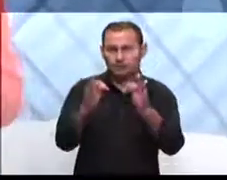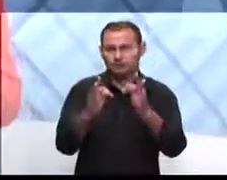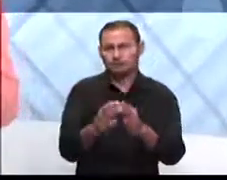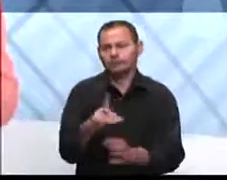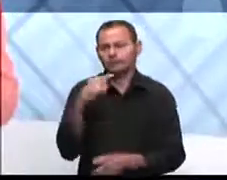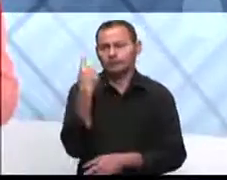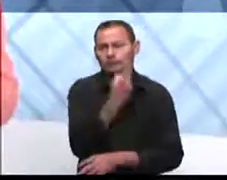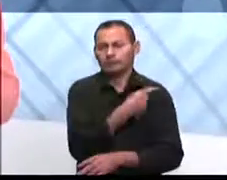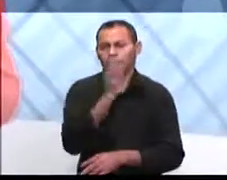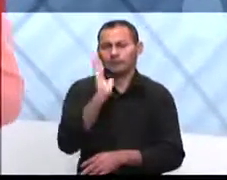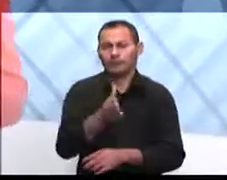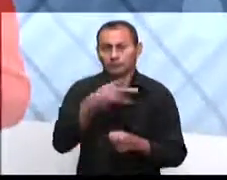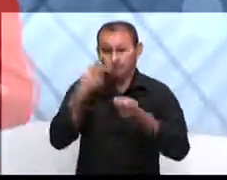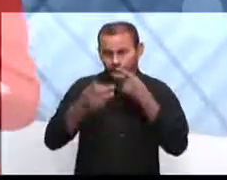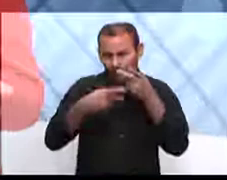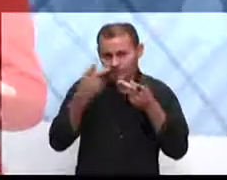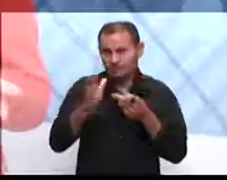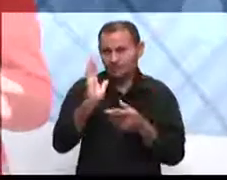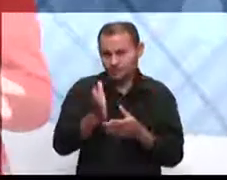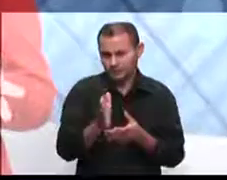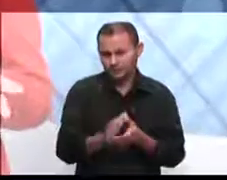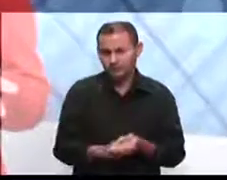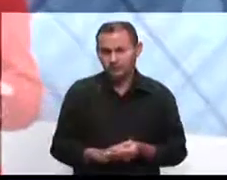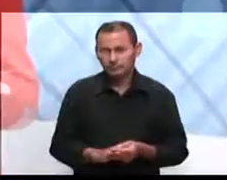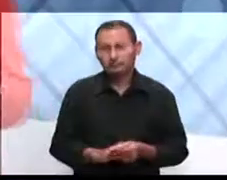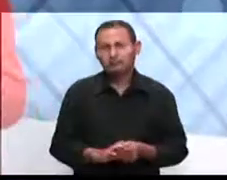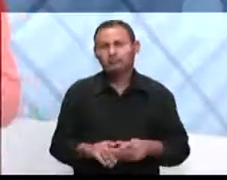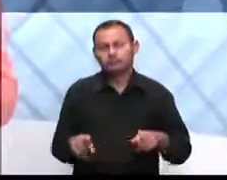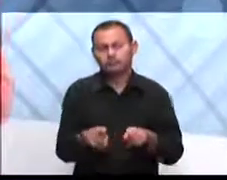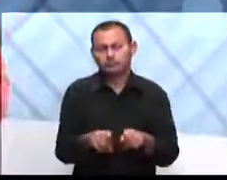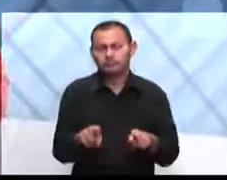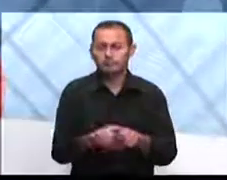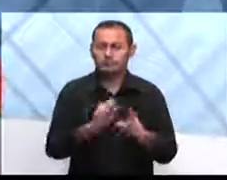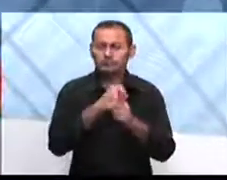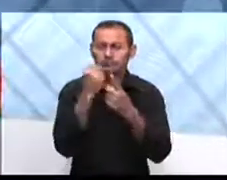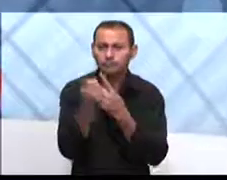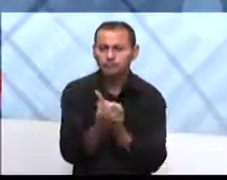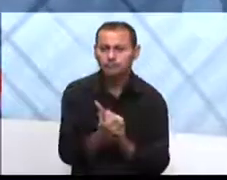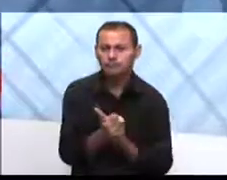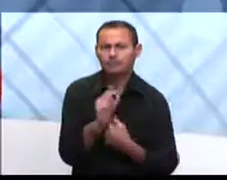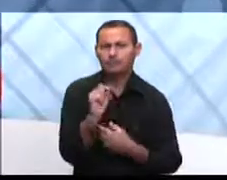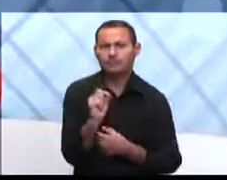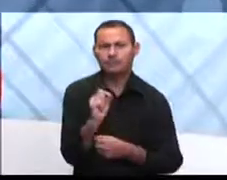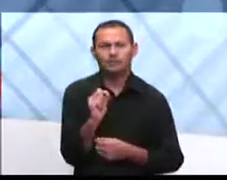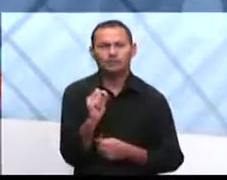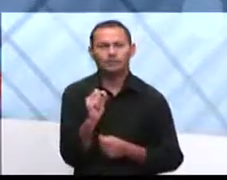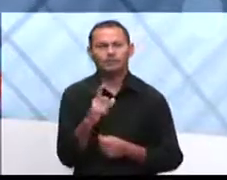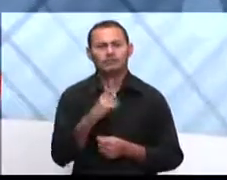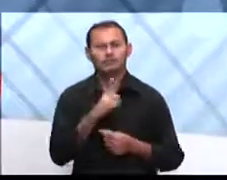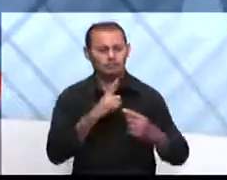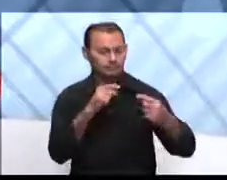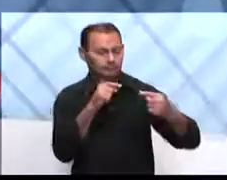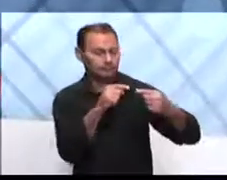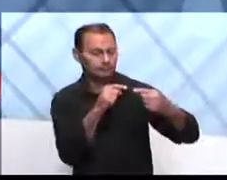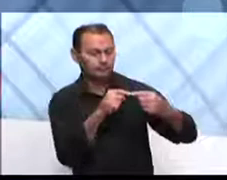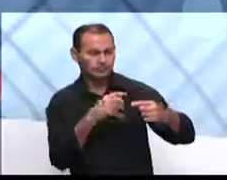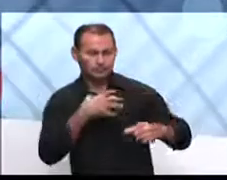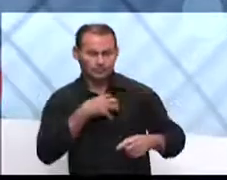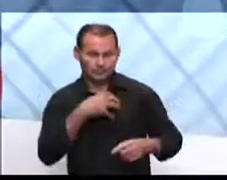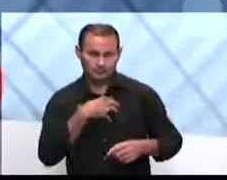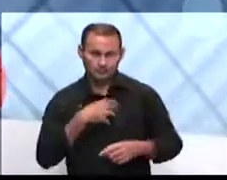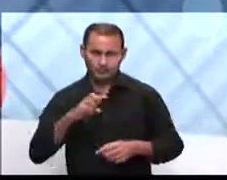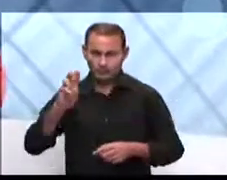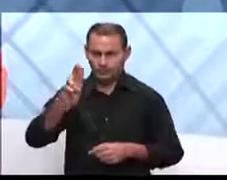que nós já falamos aí, né, os aspectos sociais que tem a ver com o comportamento